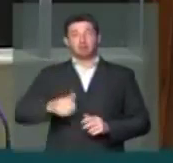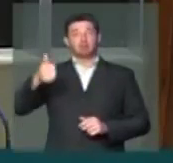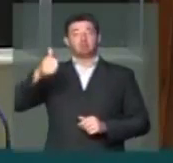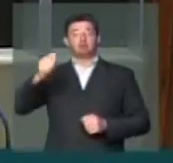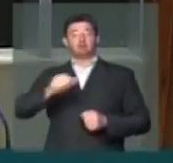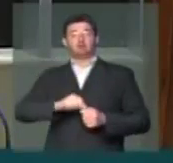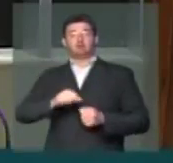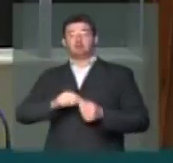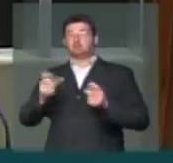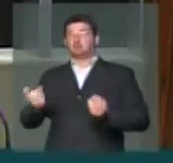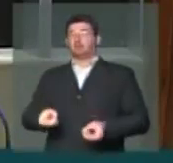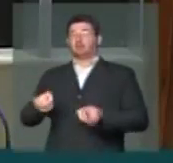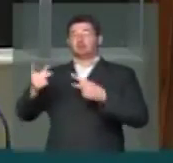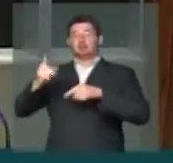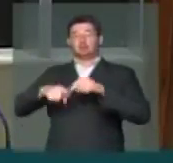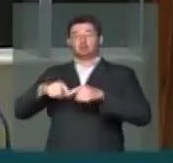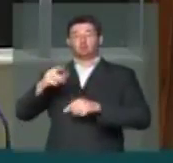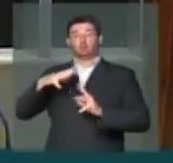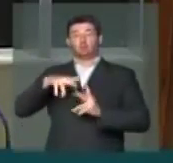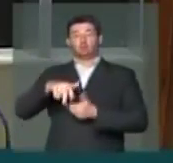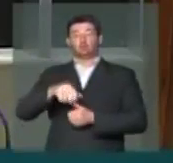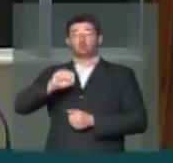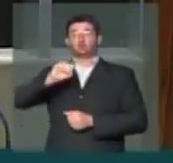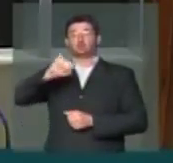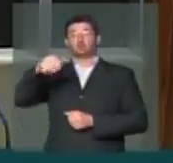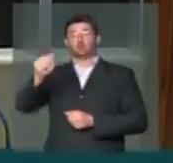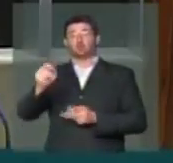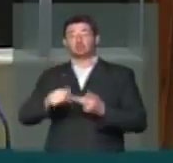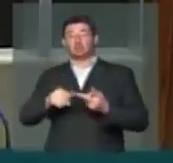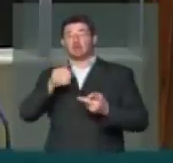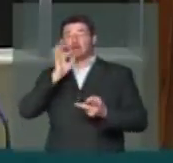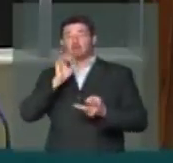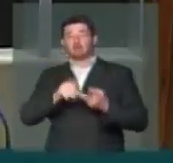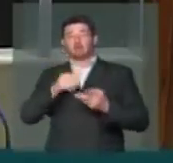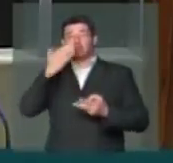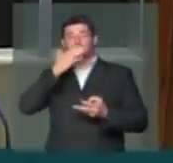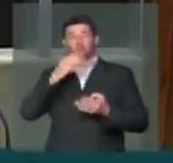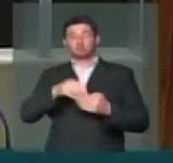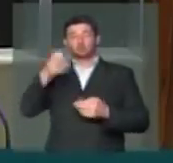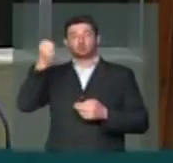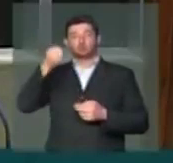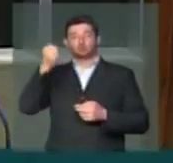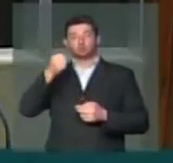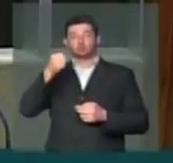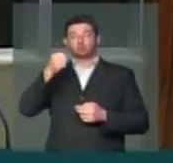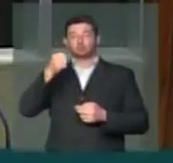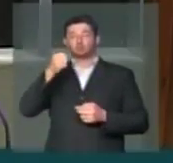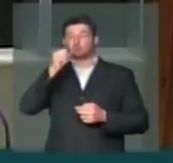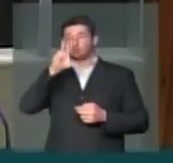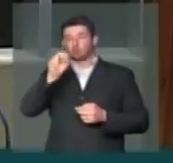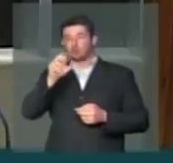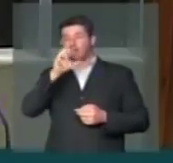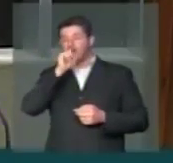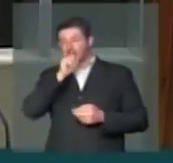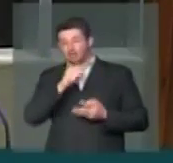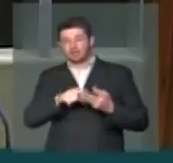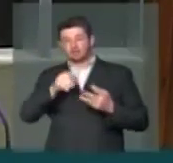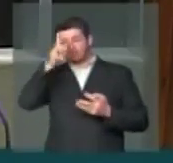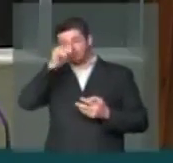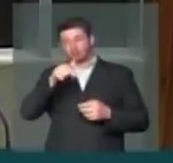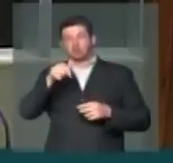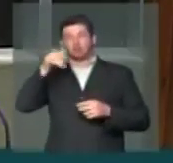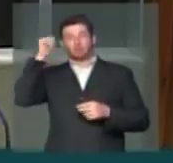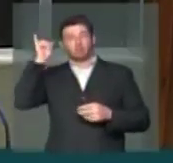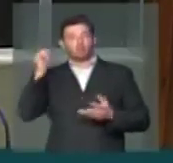produtor e exportador mundial de soja, café, açúcar, suco de laranja, carne bovina,